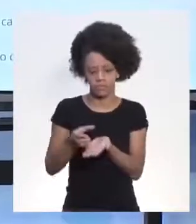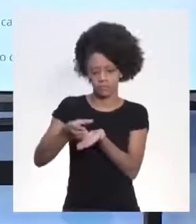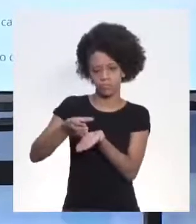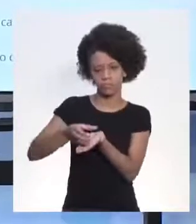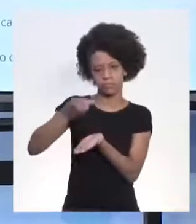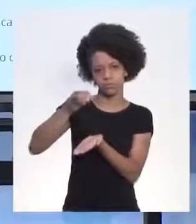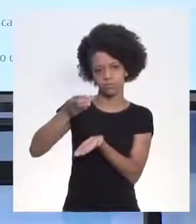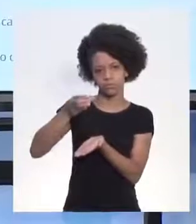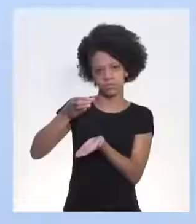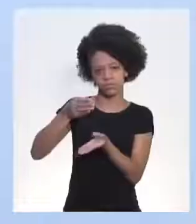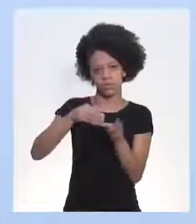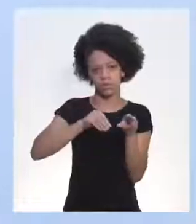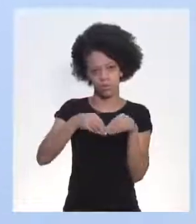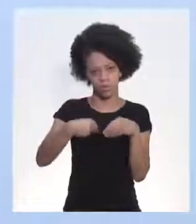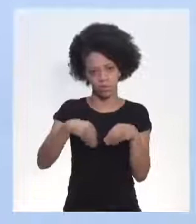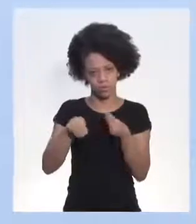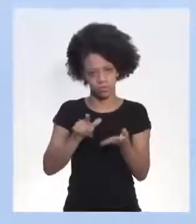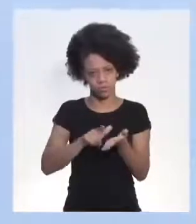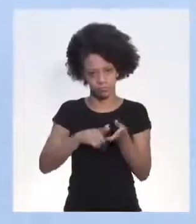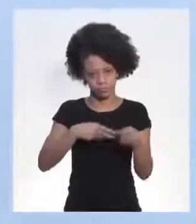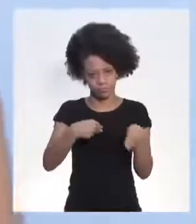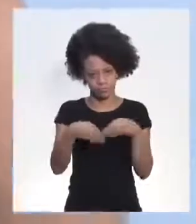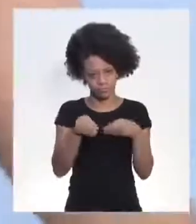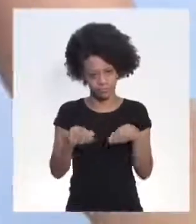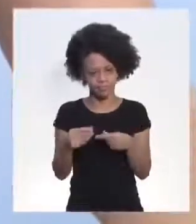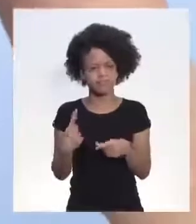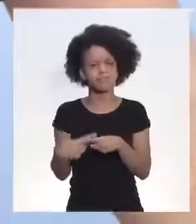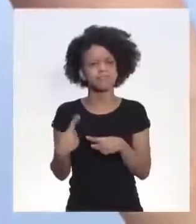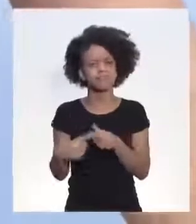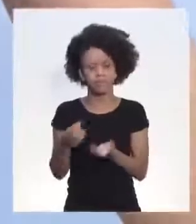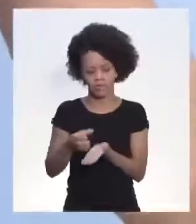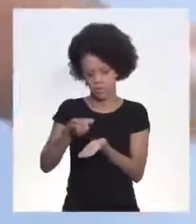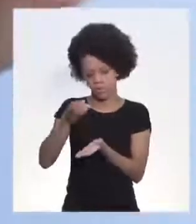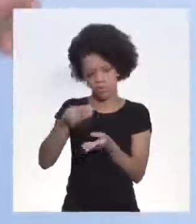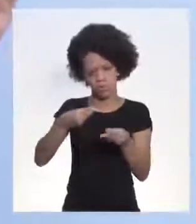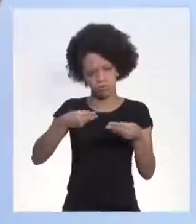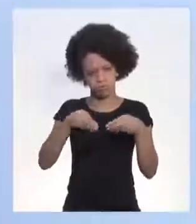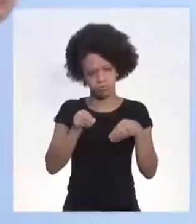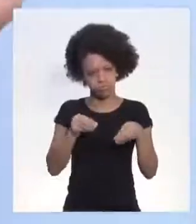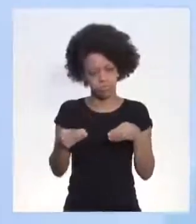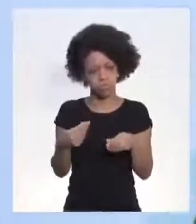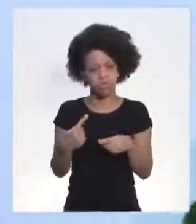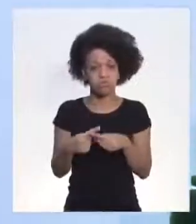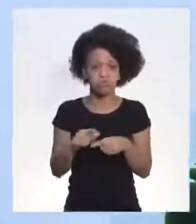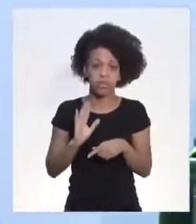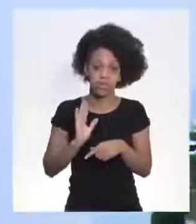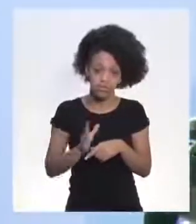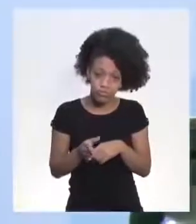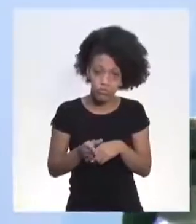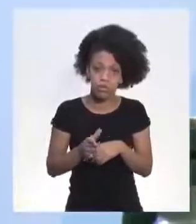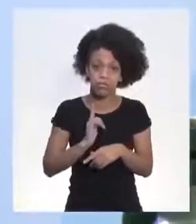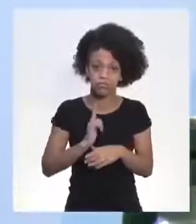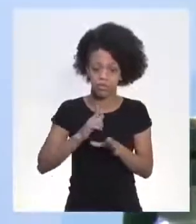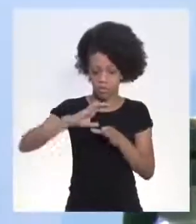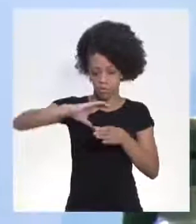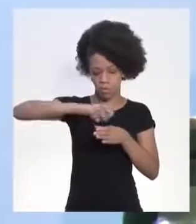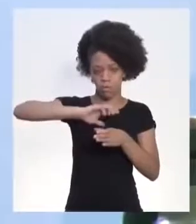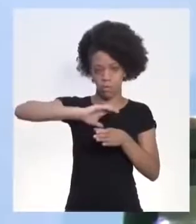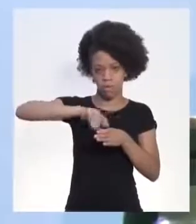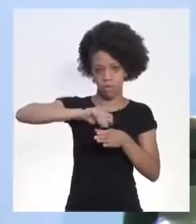copo plástico aqui, ó, foi um copo plástico. Por que eu peguei um copo plástico? Porque ele já tem uma tampa com